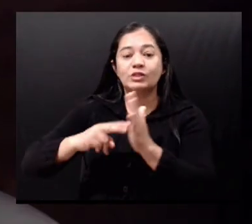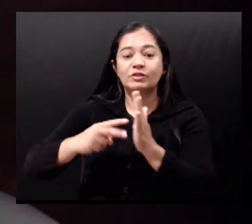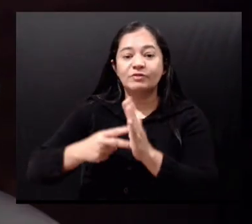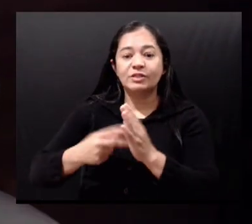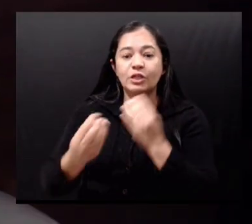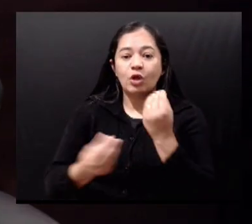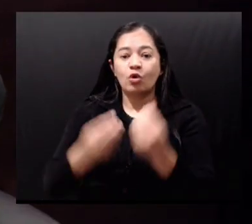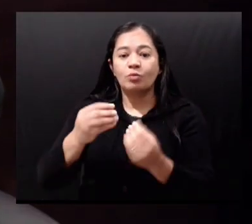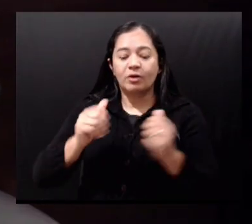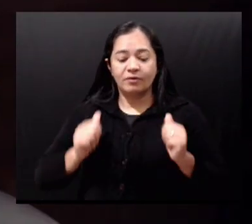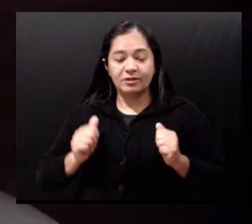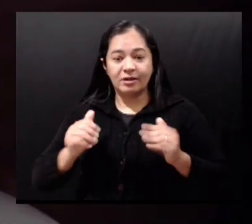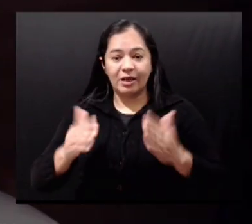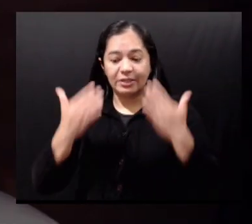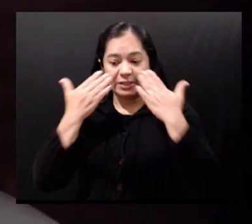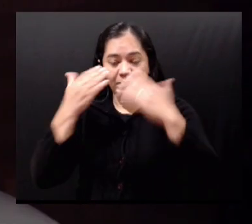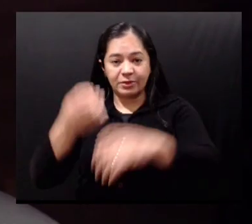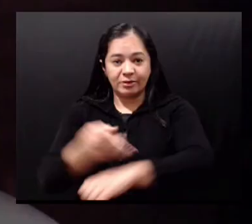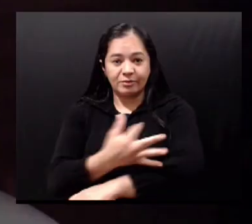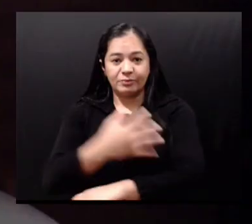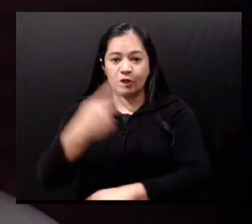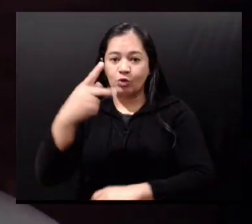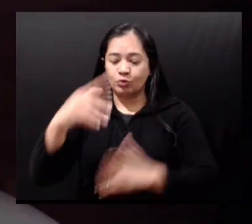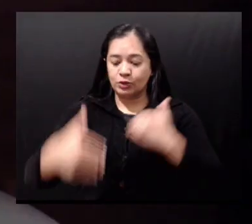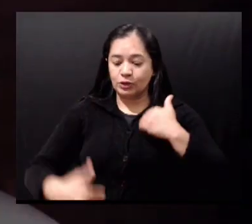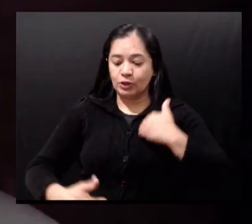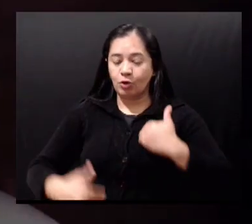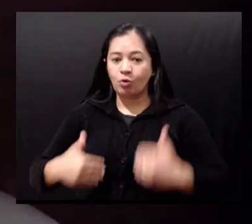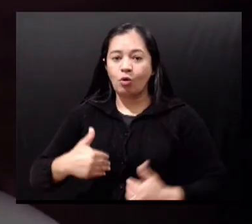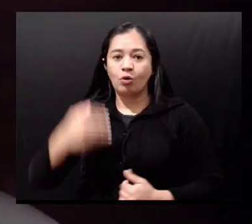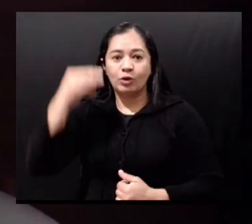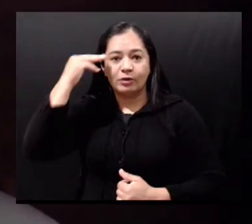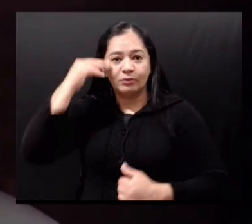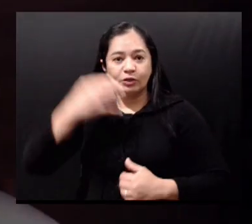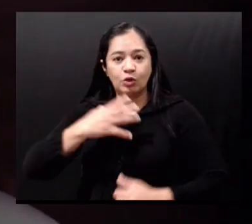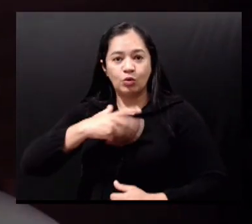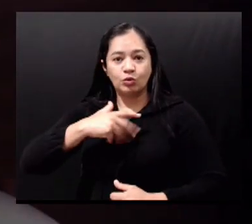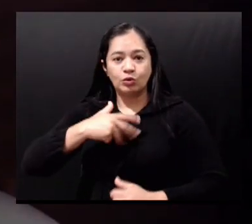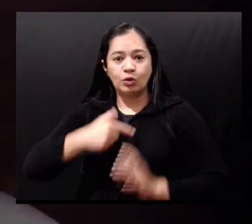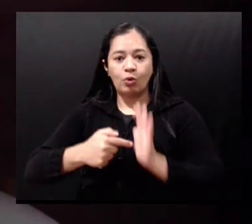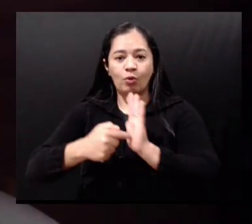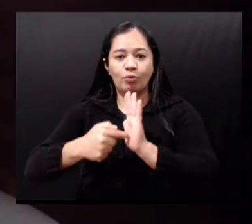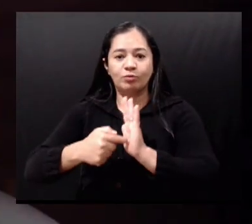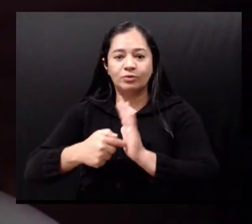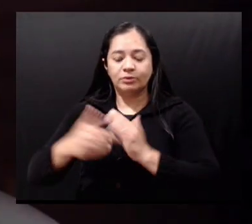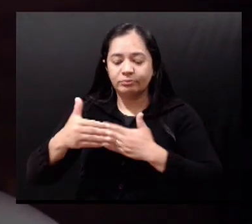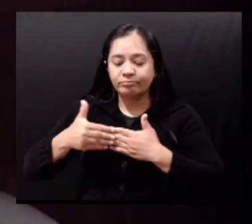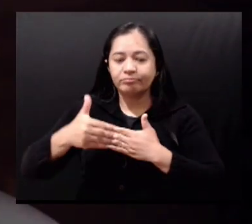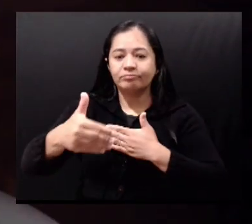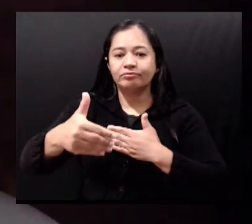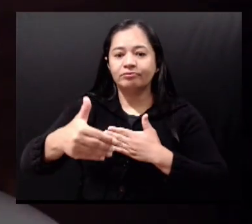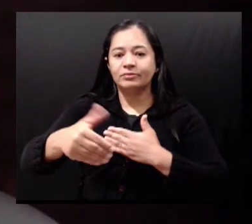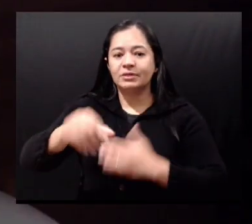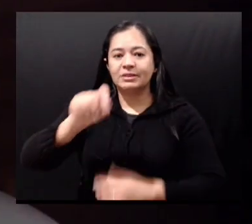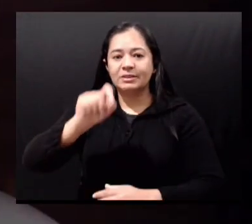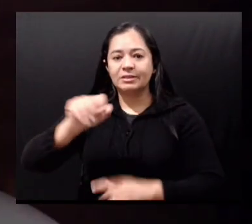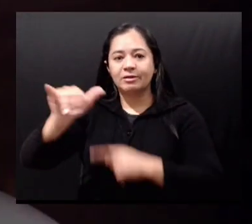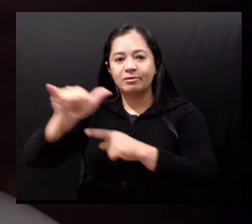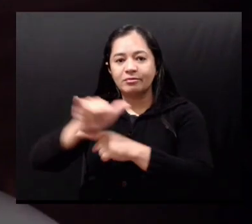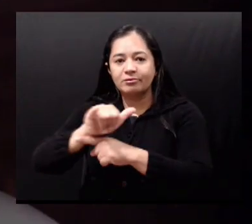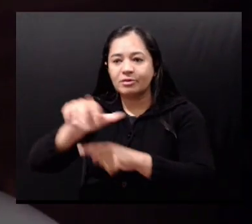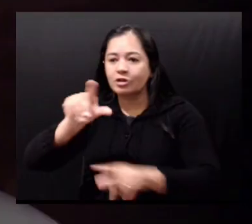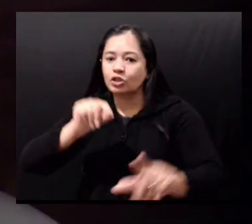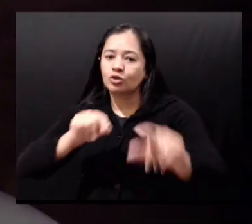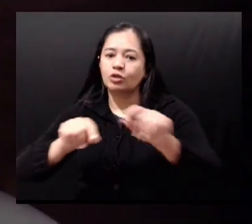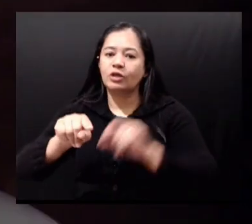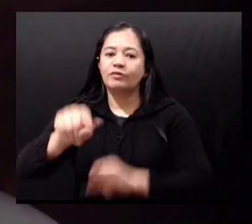diante delas, seu corpo, sua mente, seu comportamento, e a partir disso, sim, traçar estratégias para que você possa lidar com